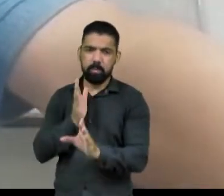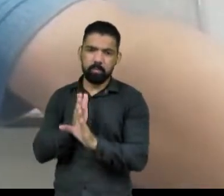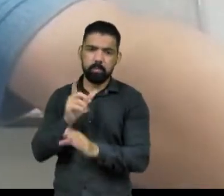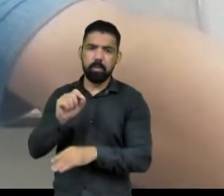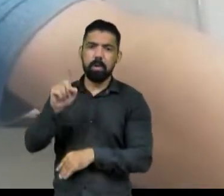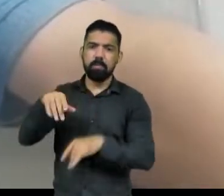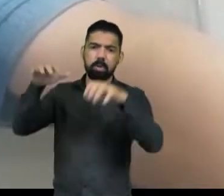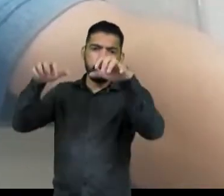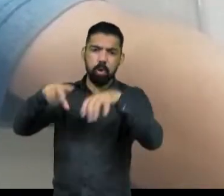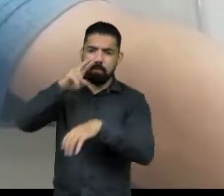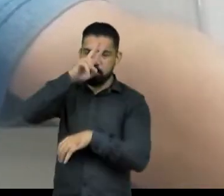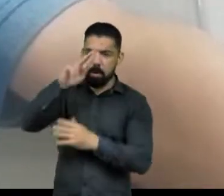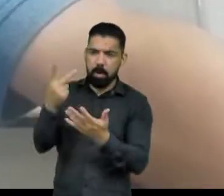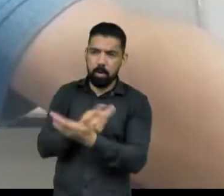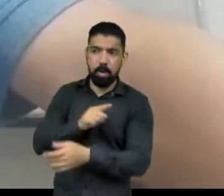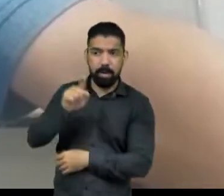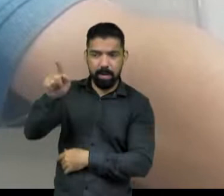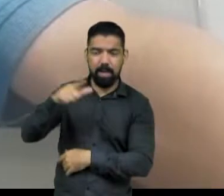chuvas que aconteceram